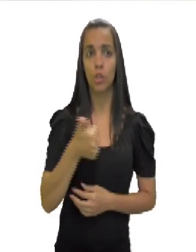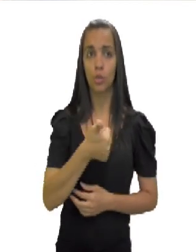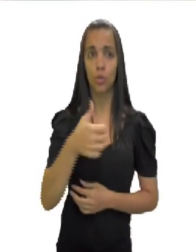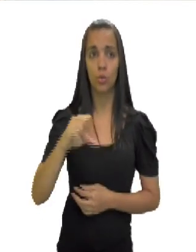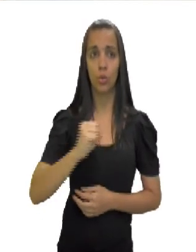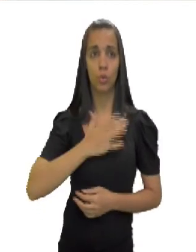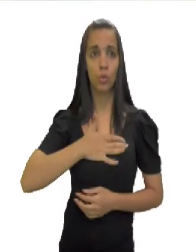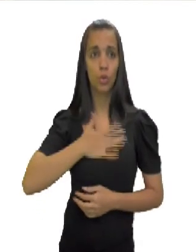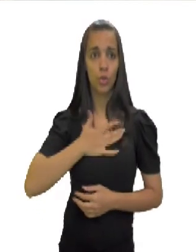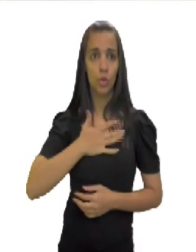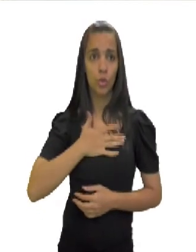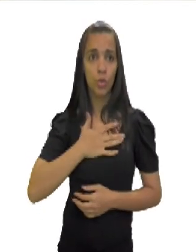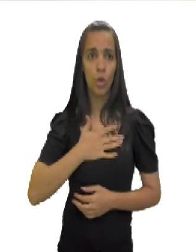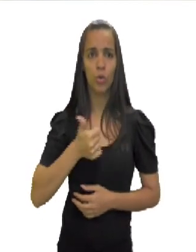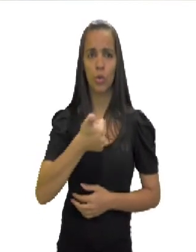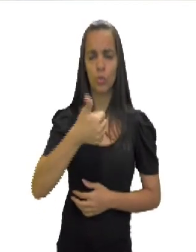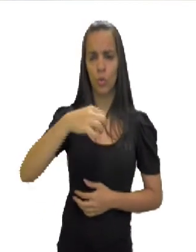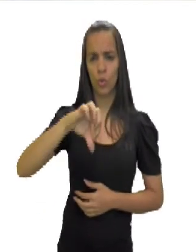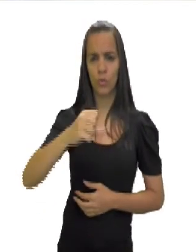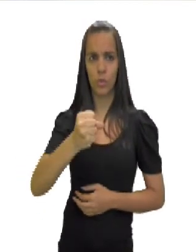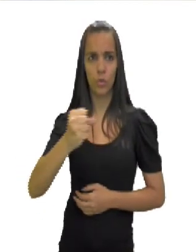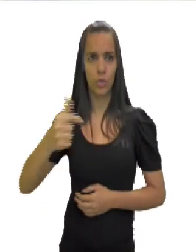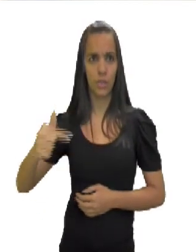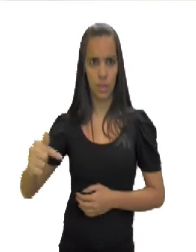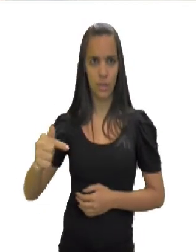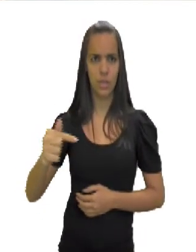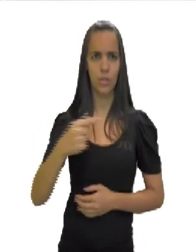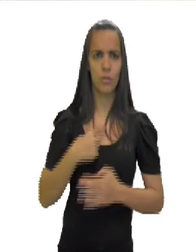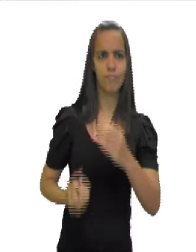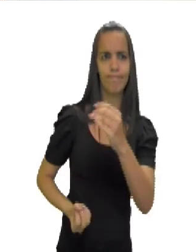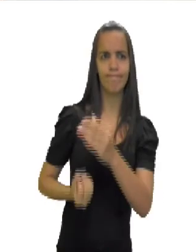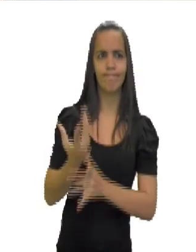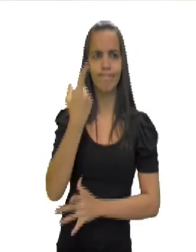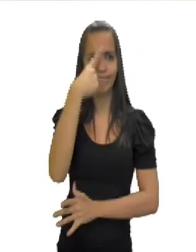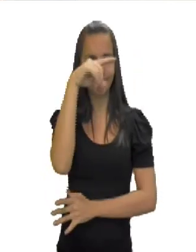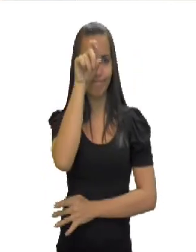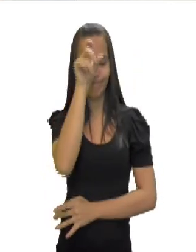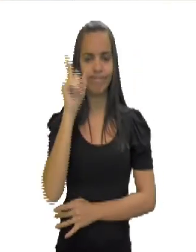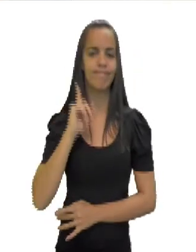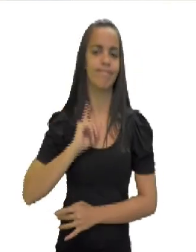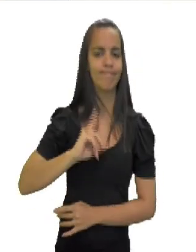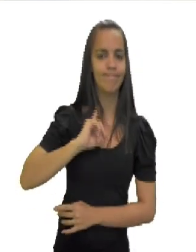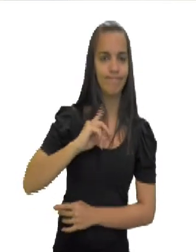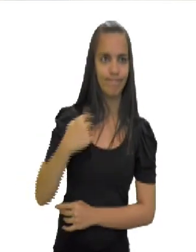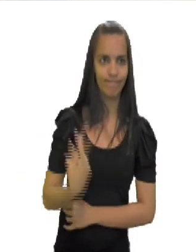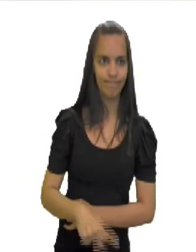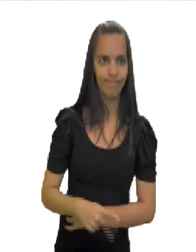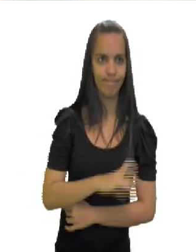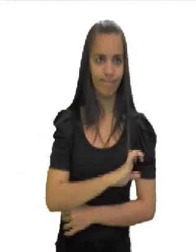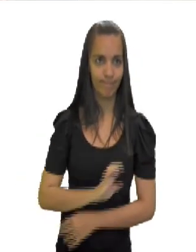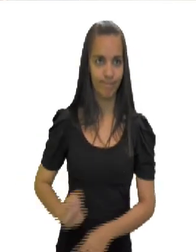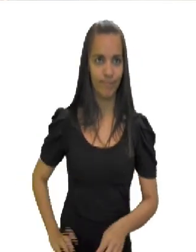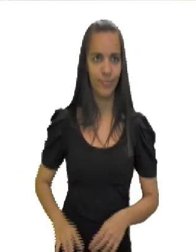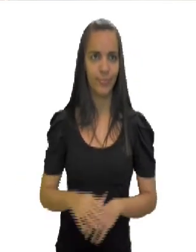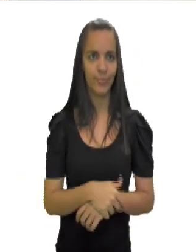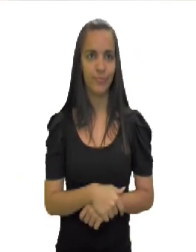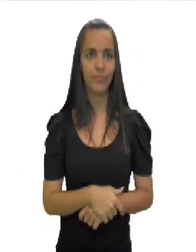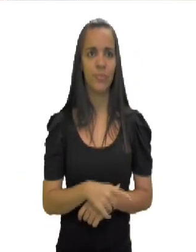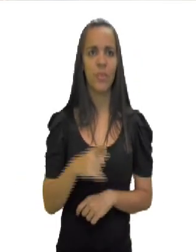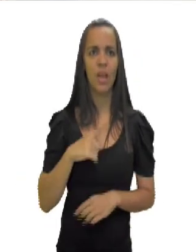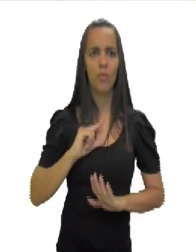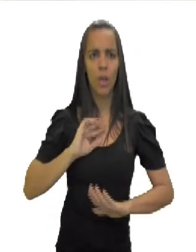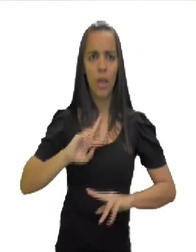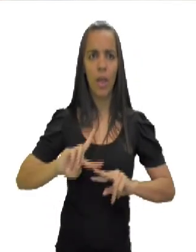de 1987, da Fundação Hospitalar do Estado de Minas Gerais,